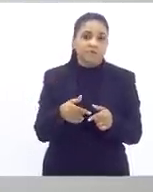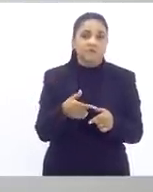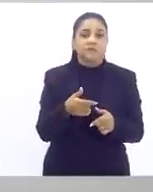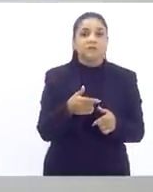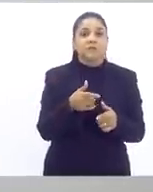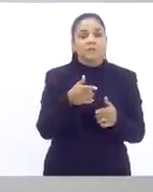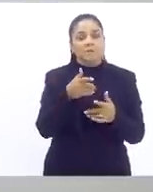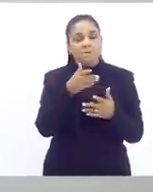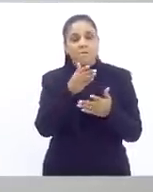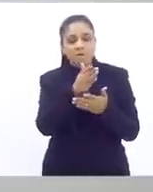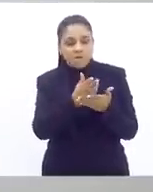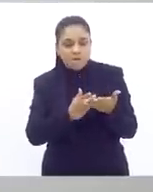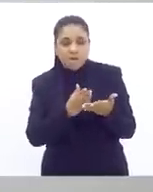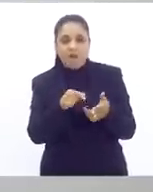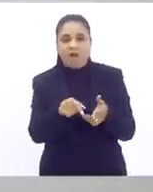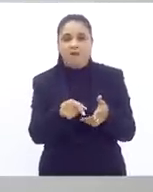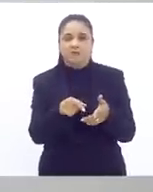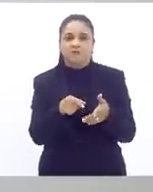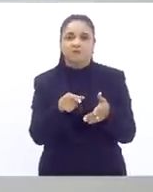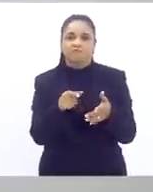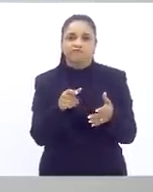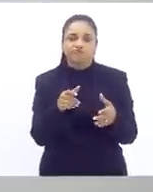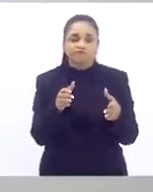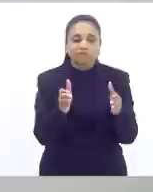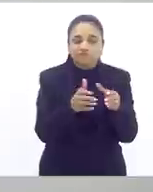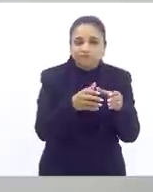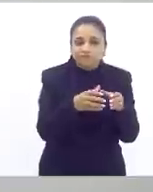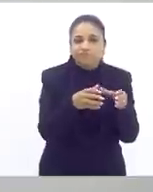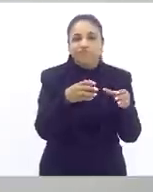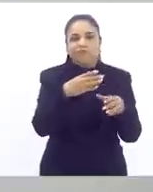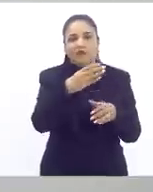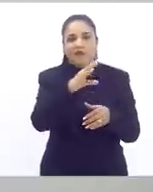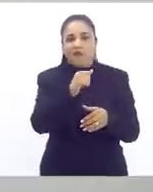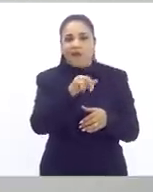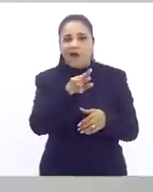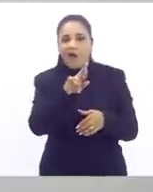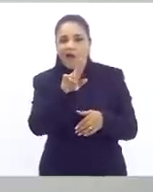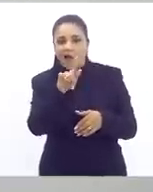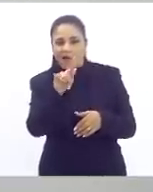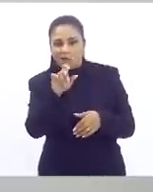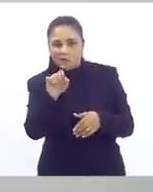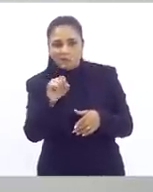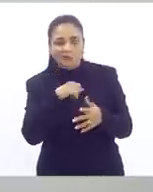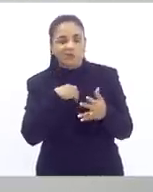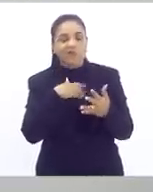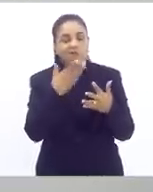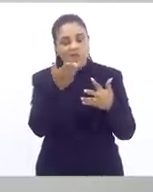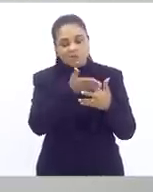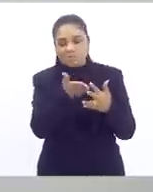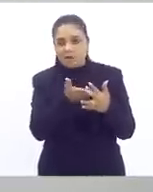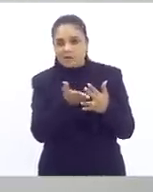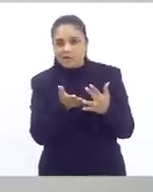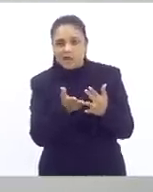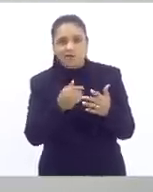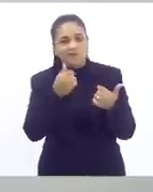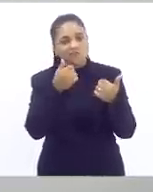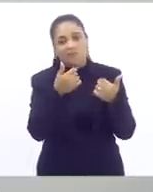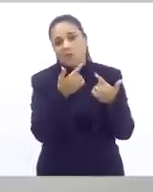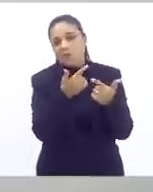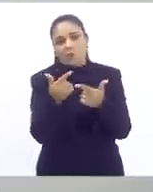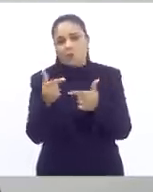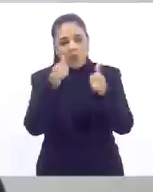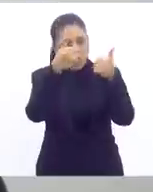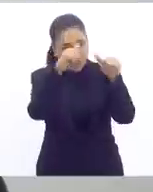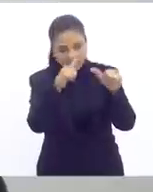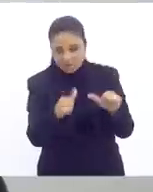que estão com cargos não encontrados e com parcelas não analisadas então tipo assim é um trabalho que não é simples que se for simples a gente já tava resolvido